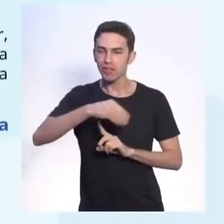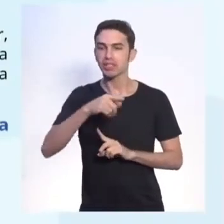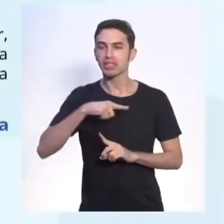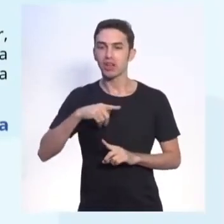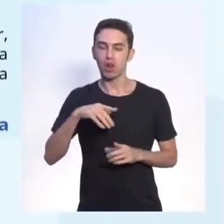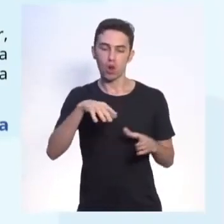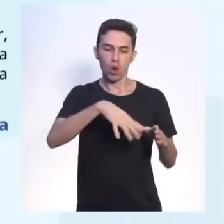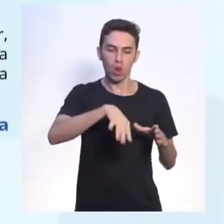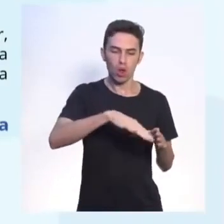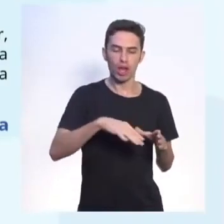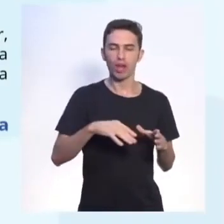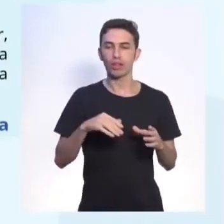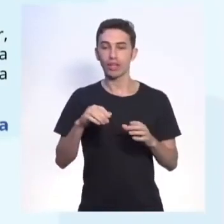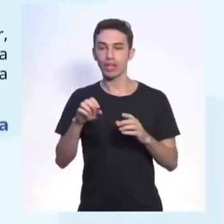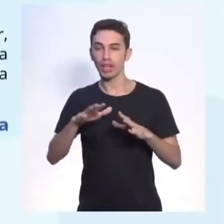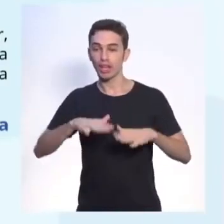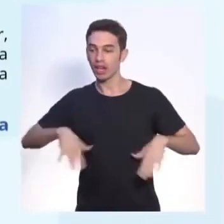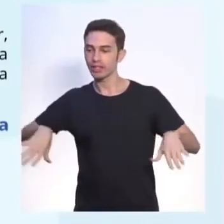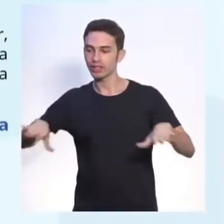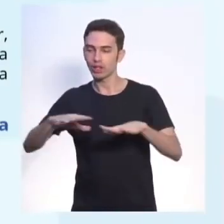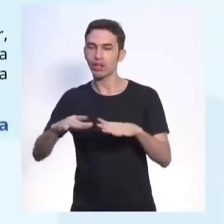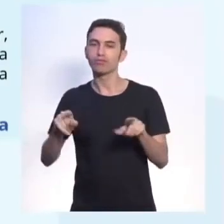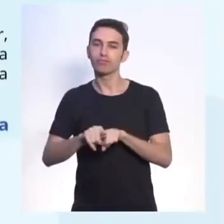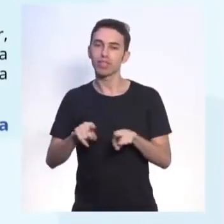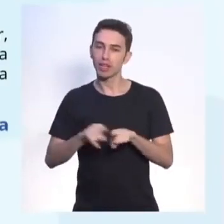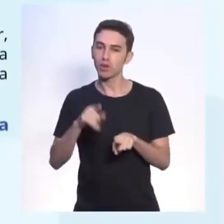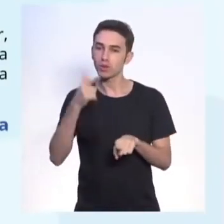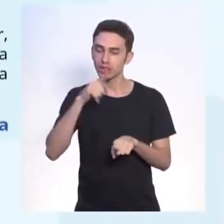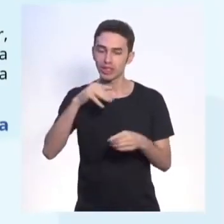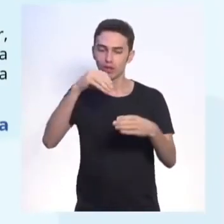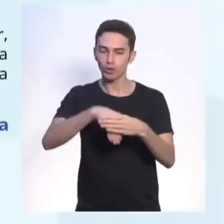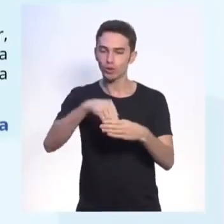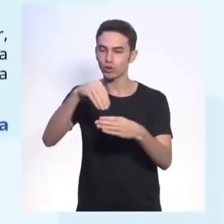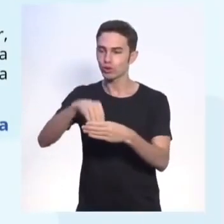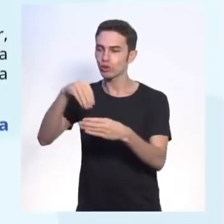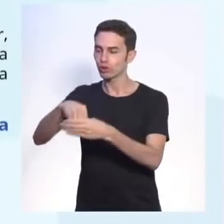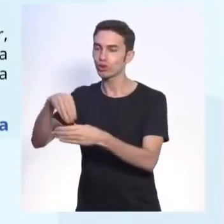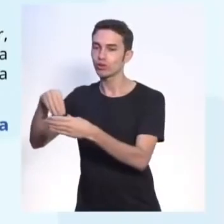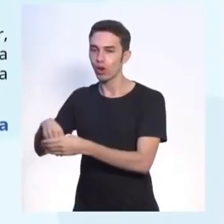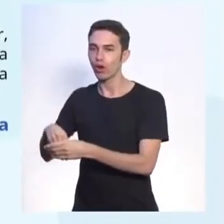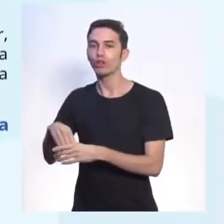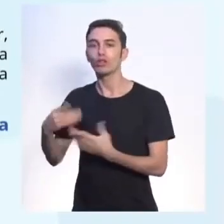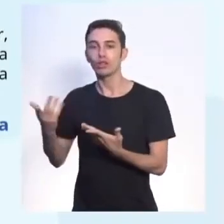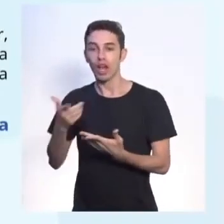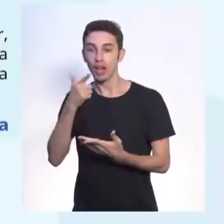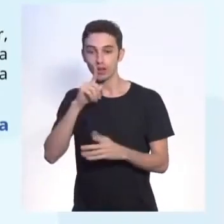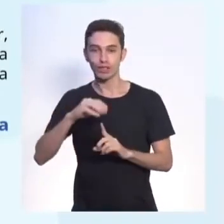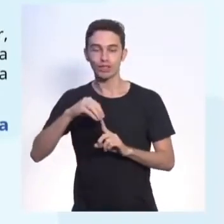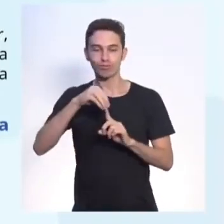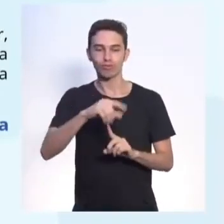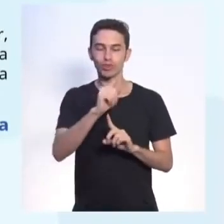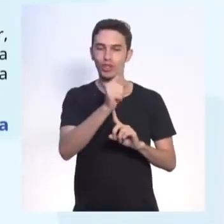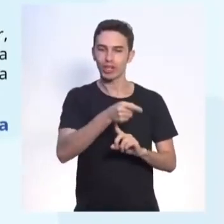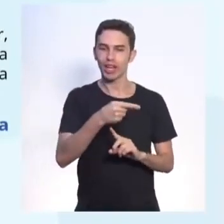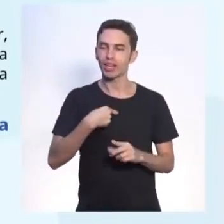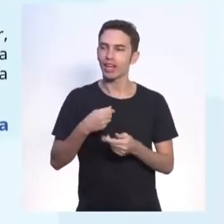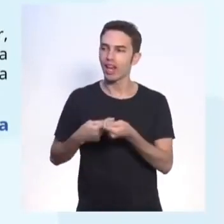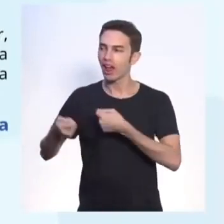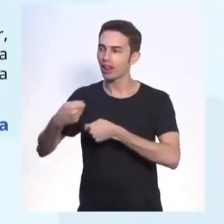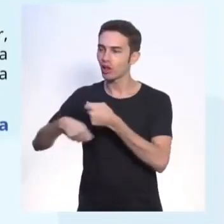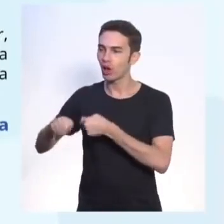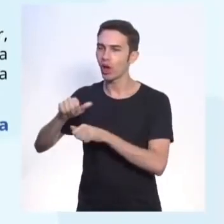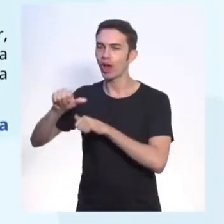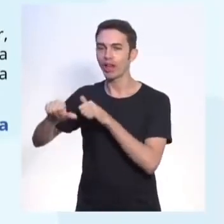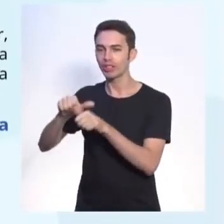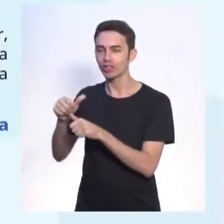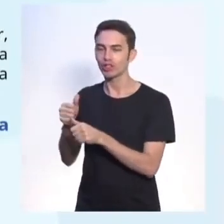regional e local, conseguiam os votos necessários aos oligarcas com a troca de favores ou por